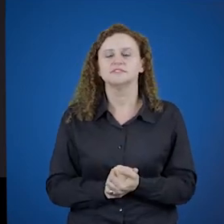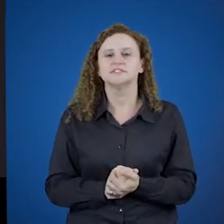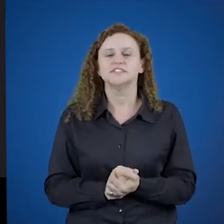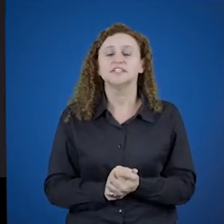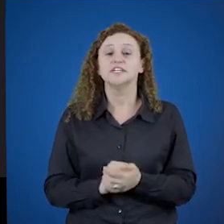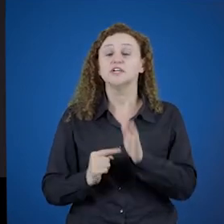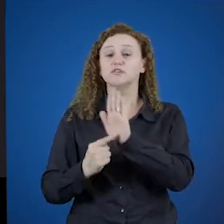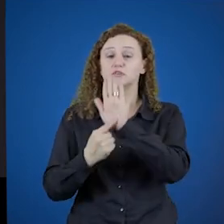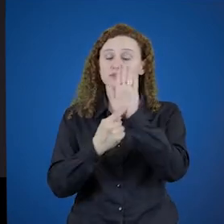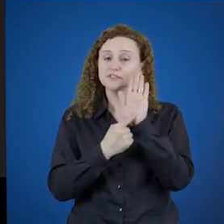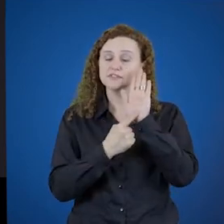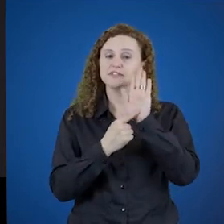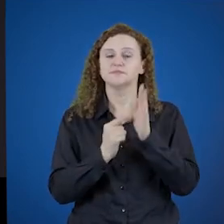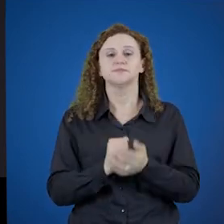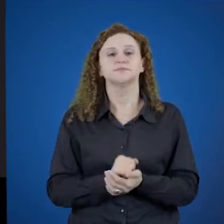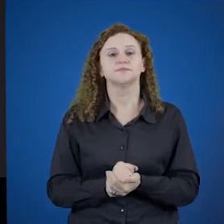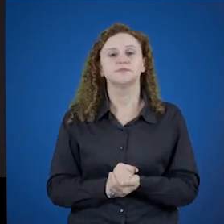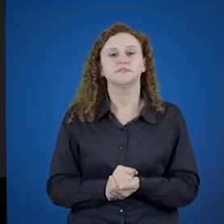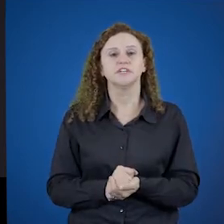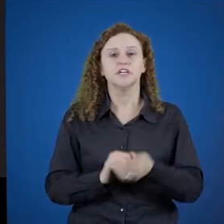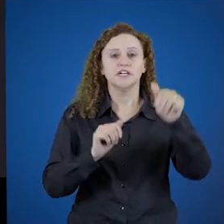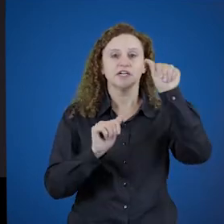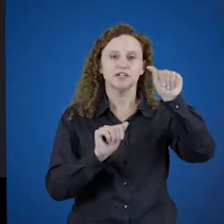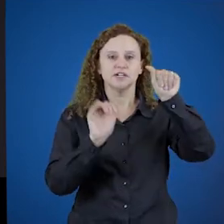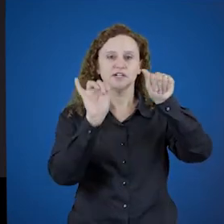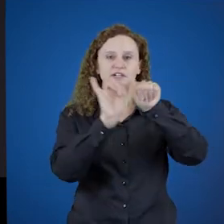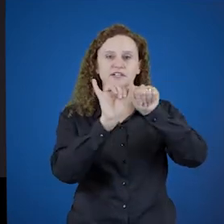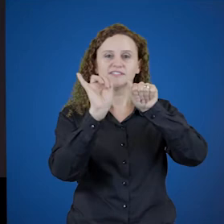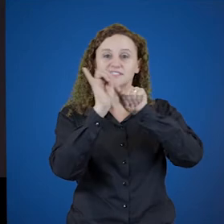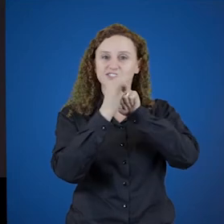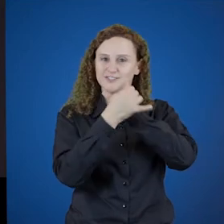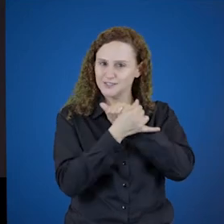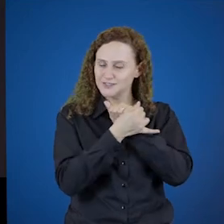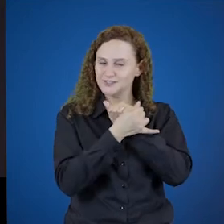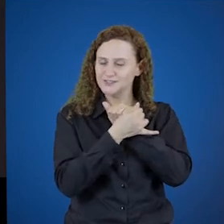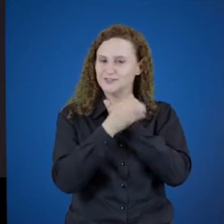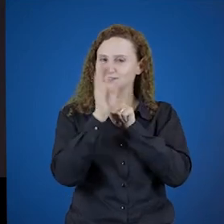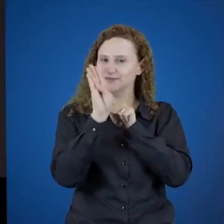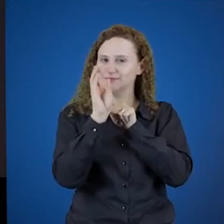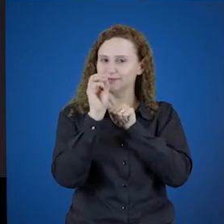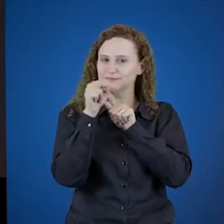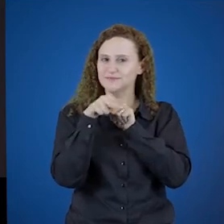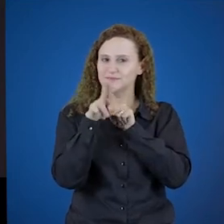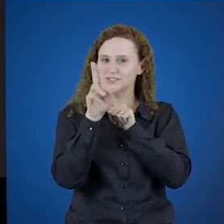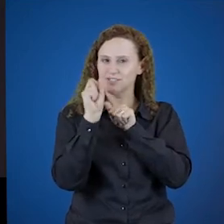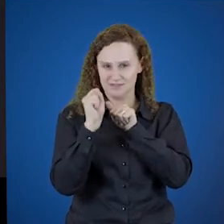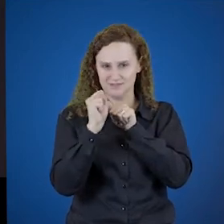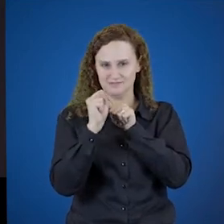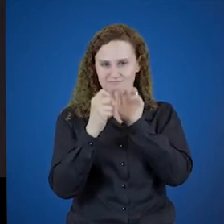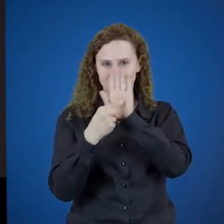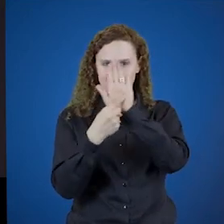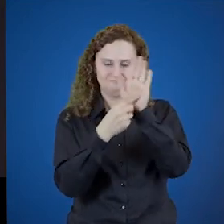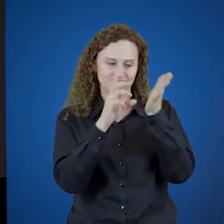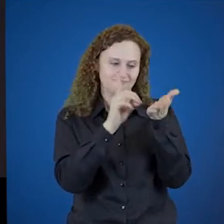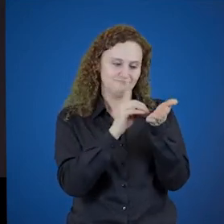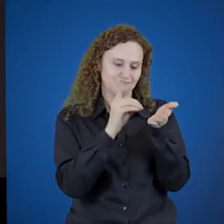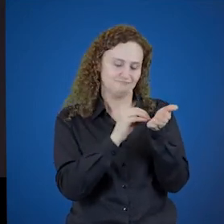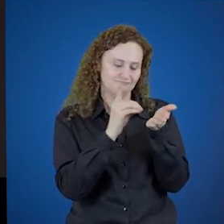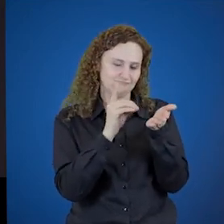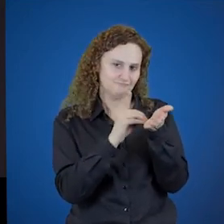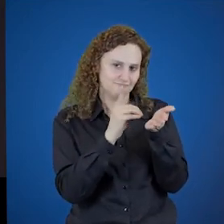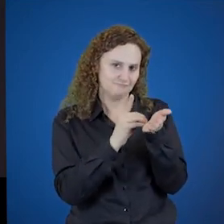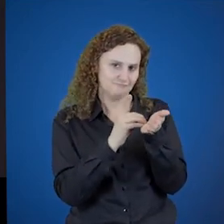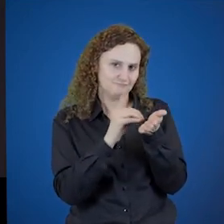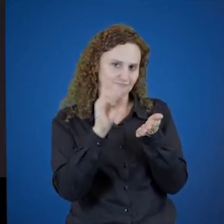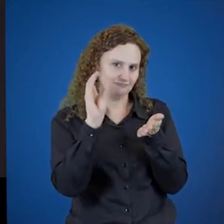passarei para vocês vou indicar dessa forma então o adjetivo bônus aparece assim no